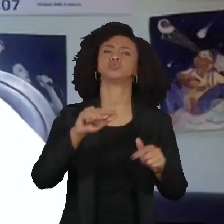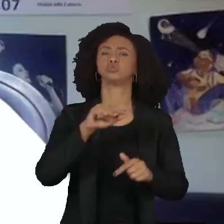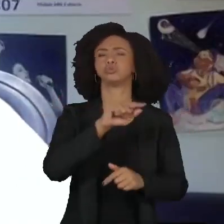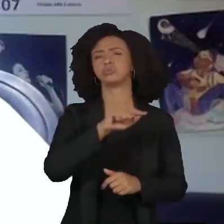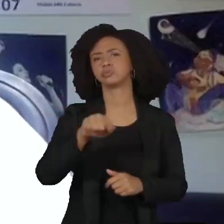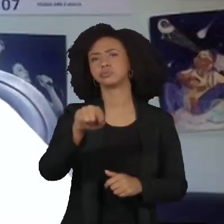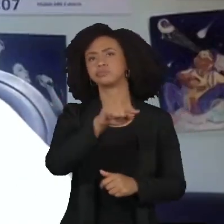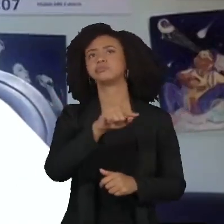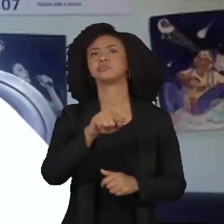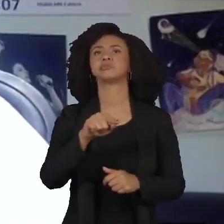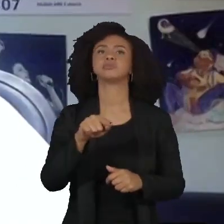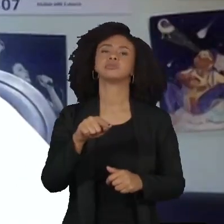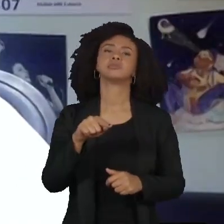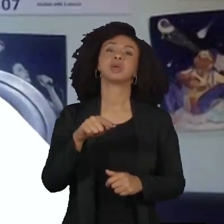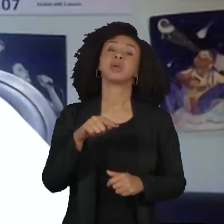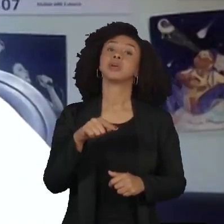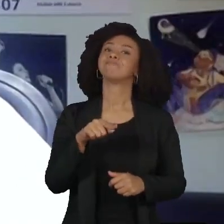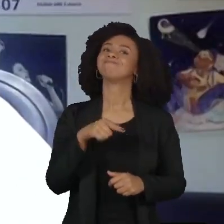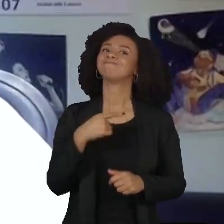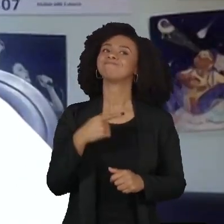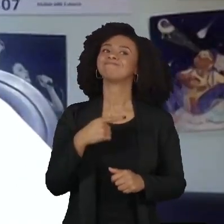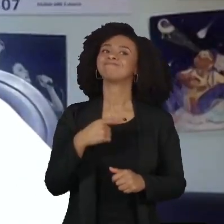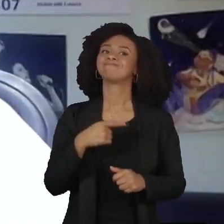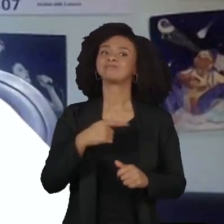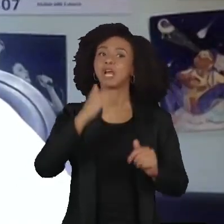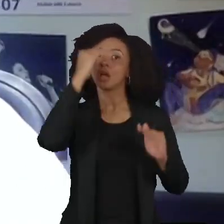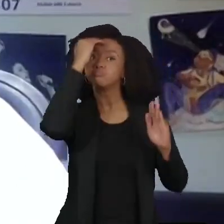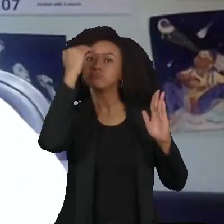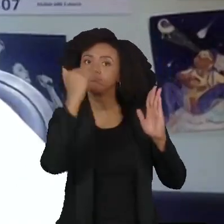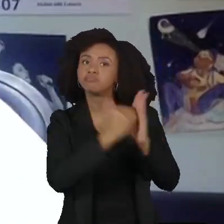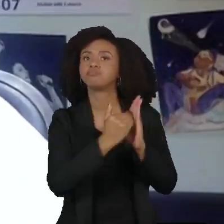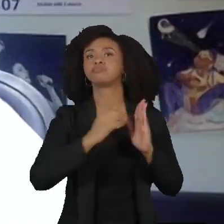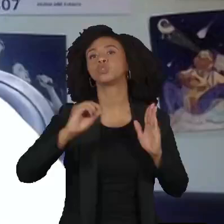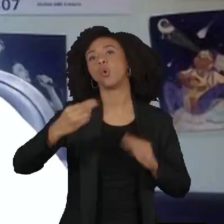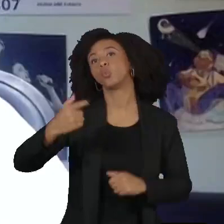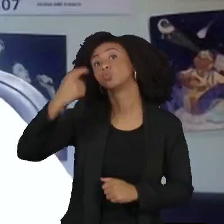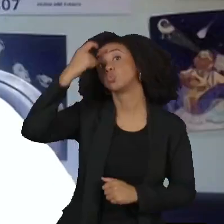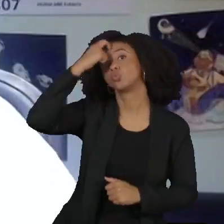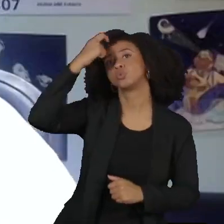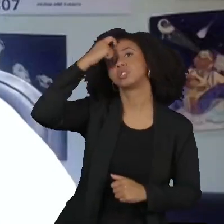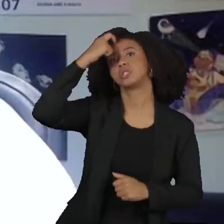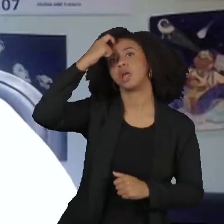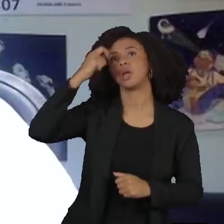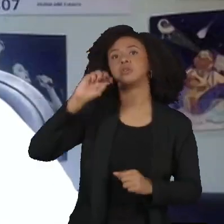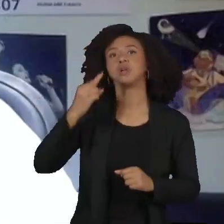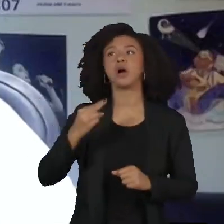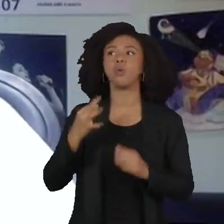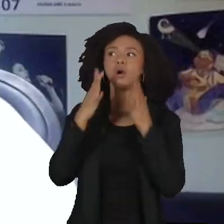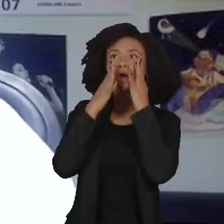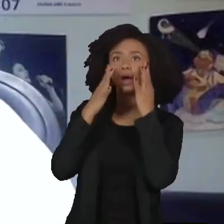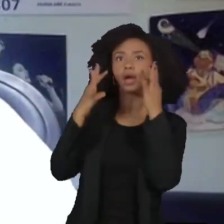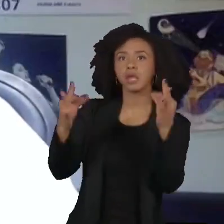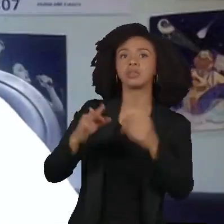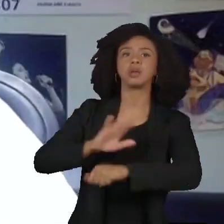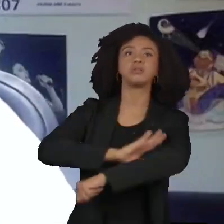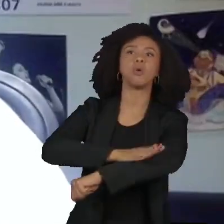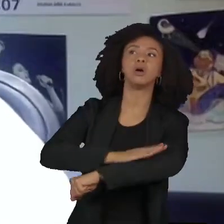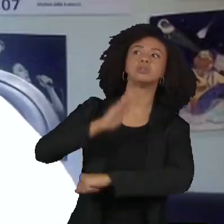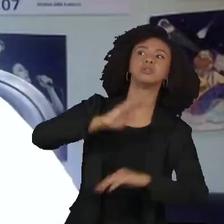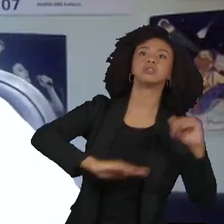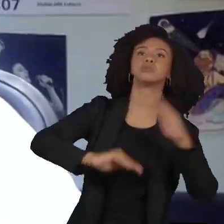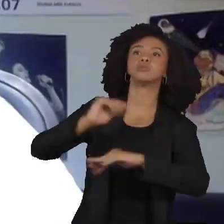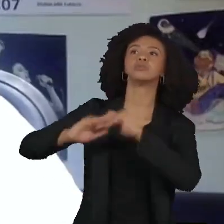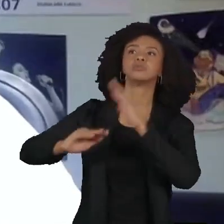responsáveis para punir os crimes, esse compromisso, essa consciência, essa percepção do racismo como